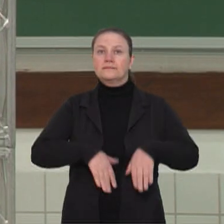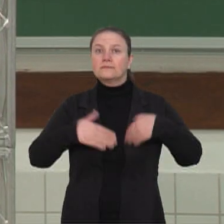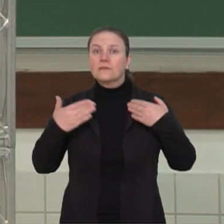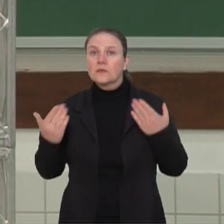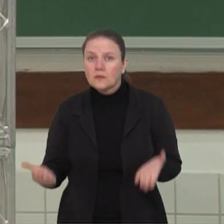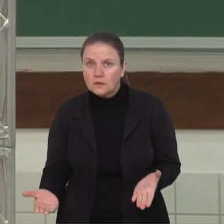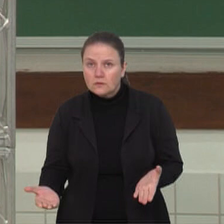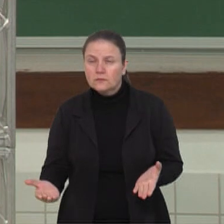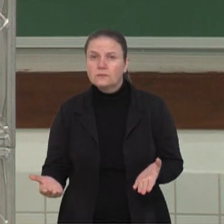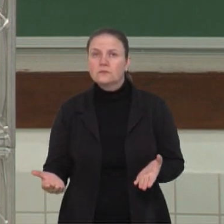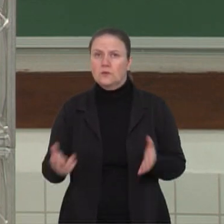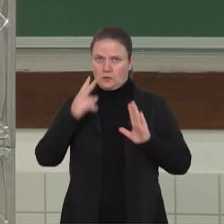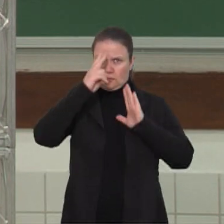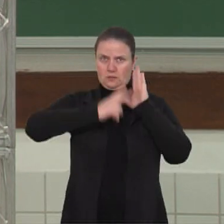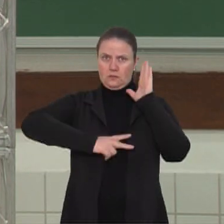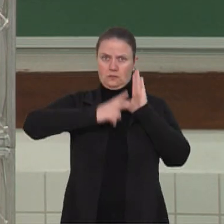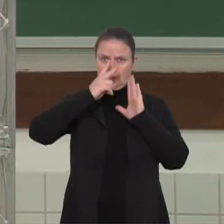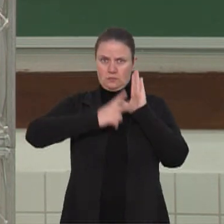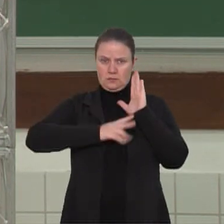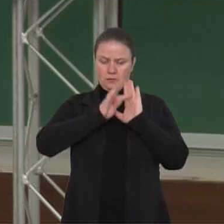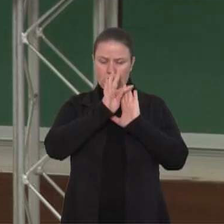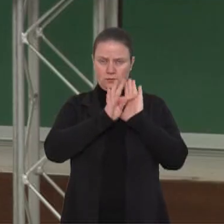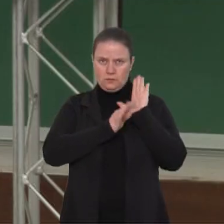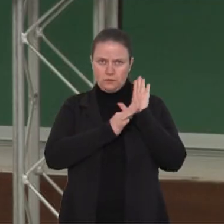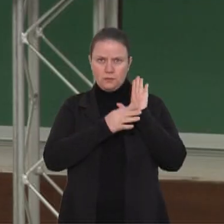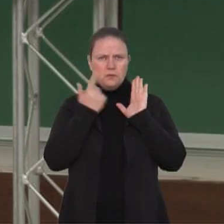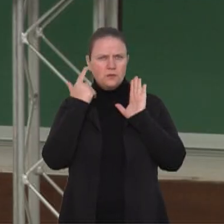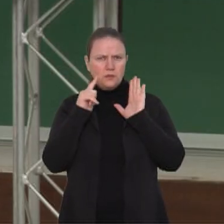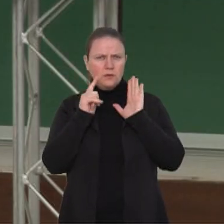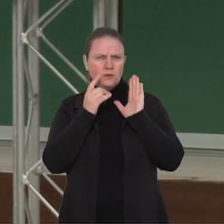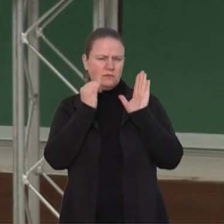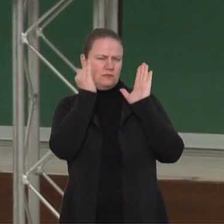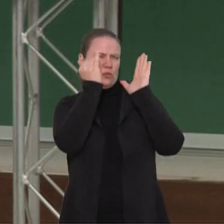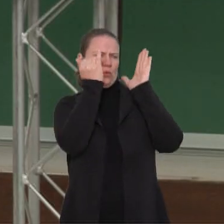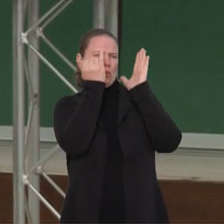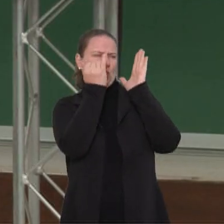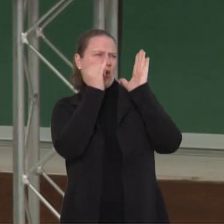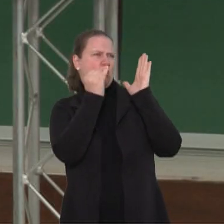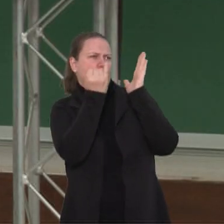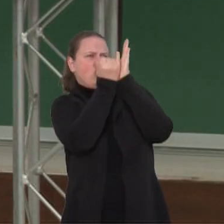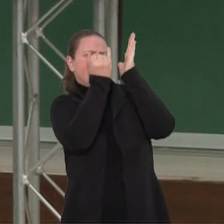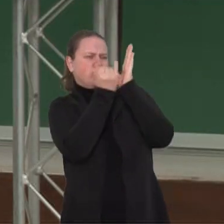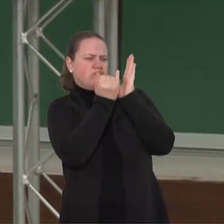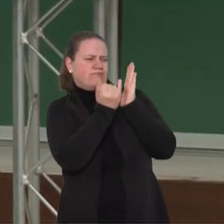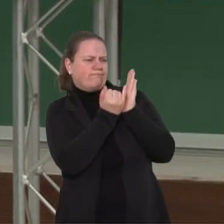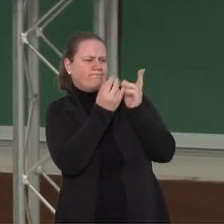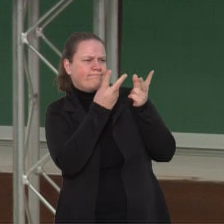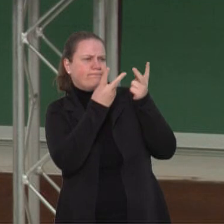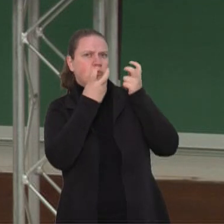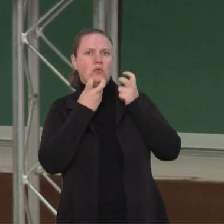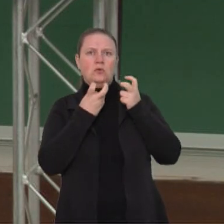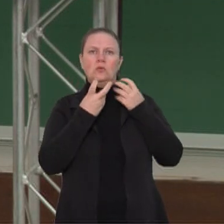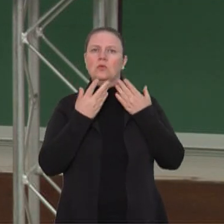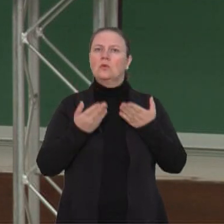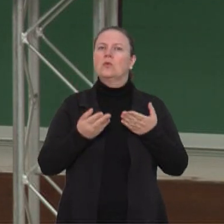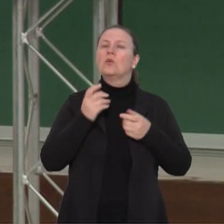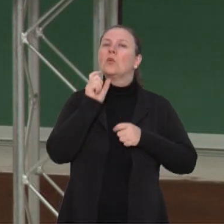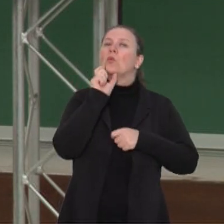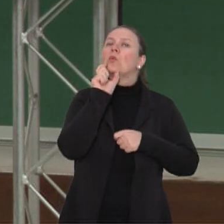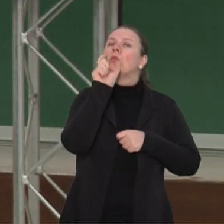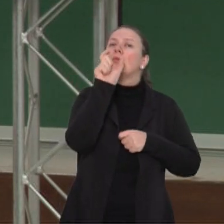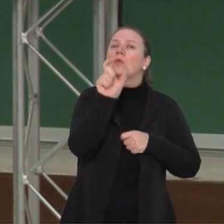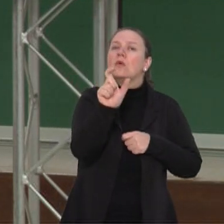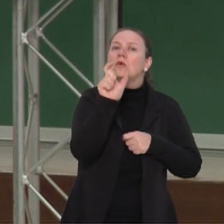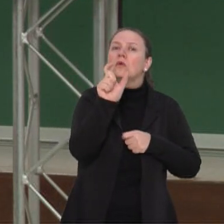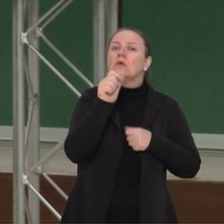E aí, pessoal, leram ali o trecho? Conseguiram identificar, então, qual palavra